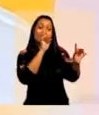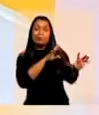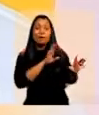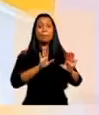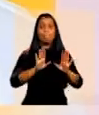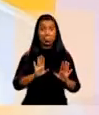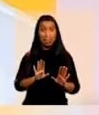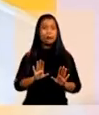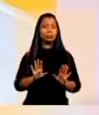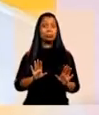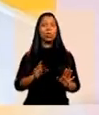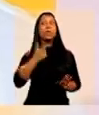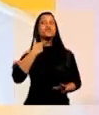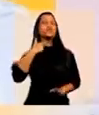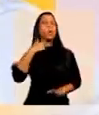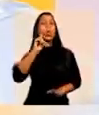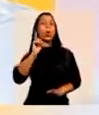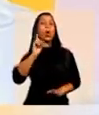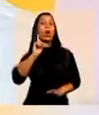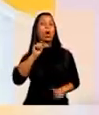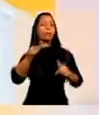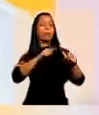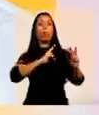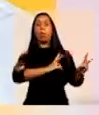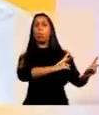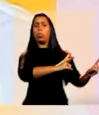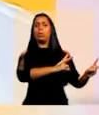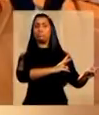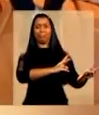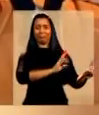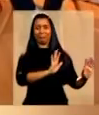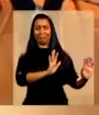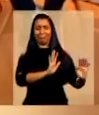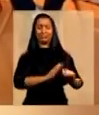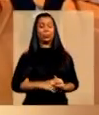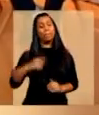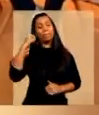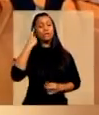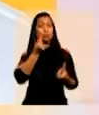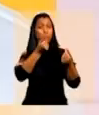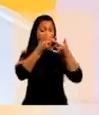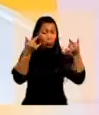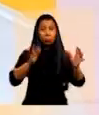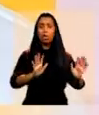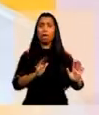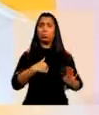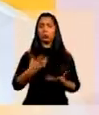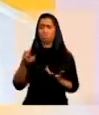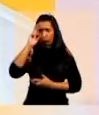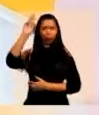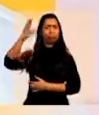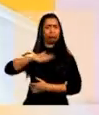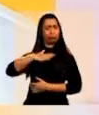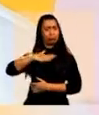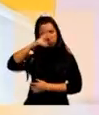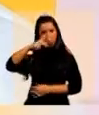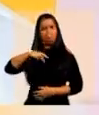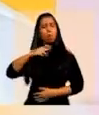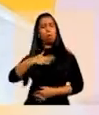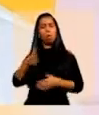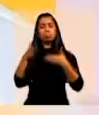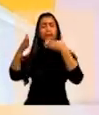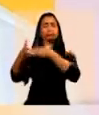pedir demissão, mas eu não tive vontade de ficar no meu emprego. Não pensou com ganância, não foi? Não, eu queria ser dono do meu próprio